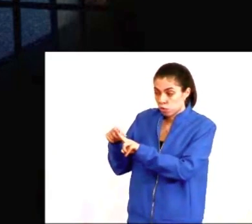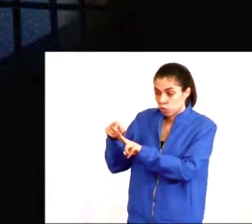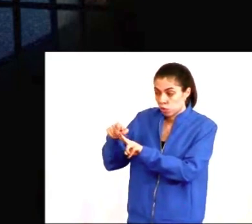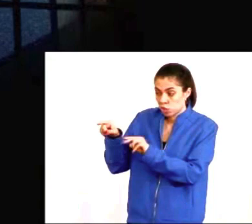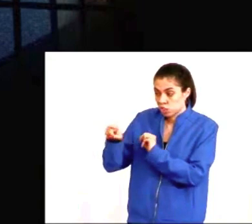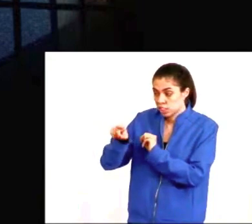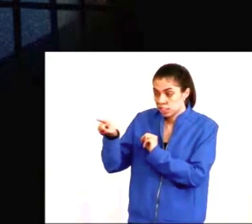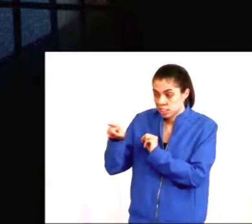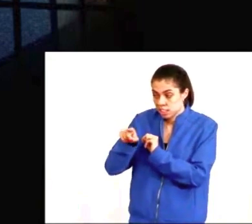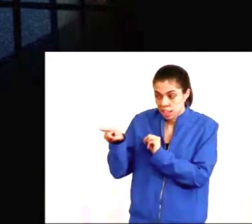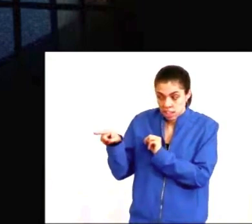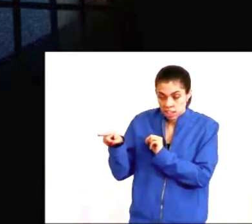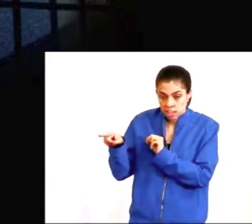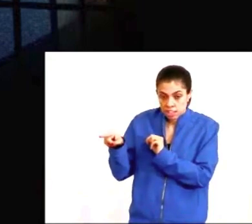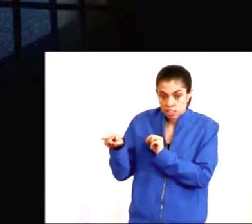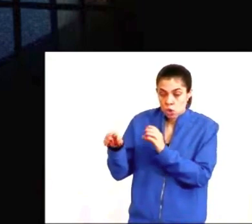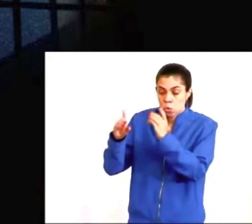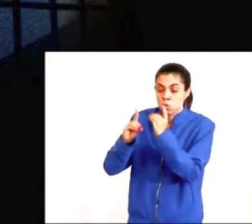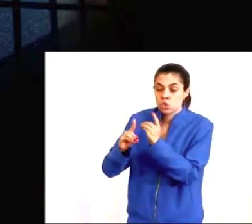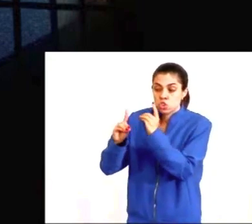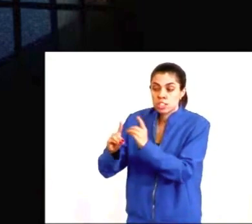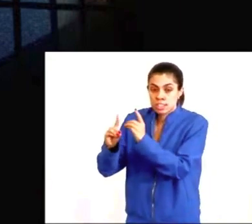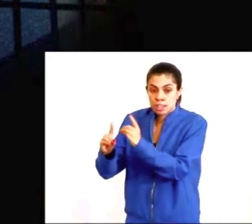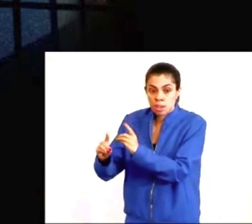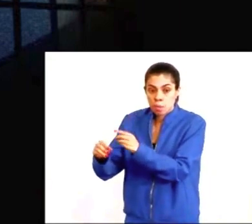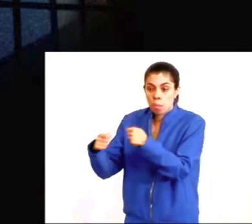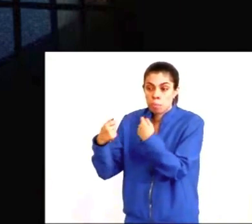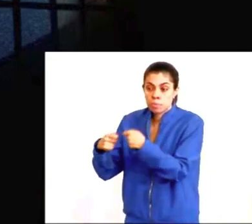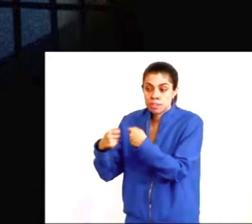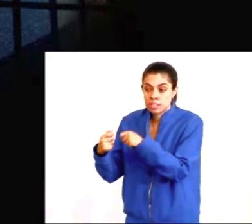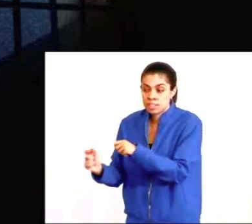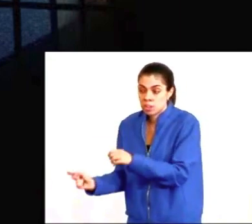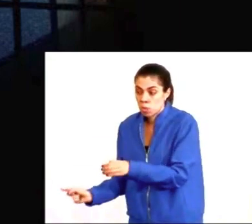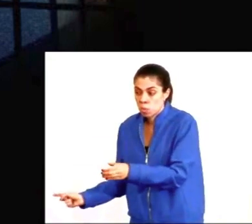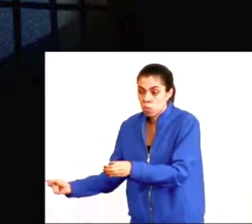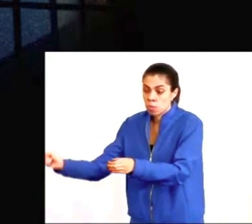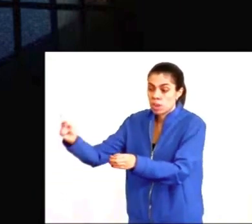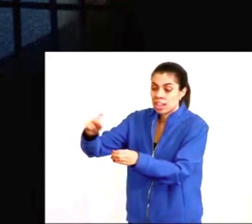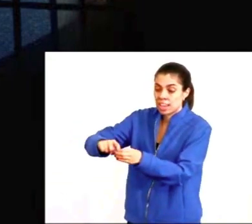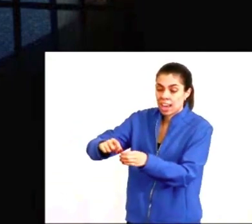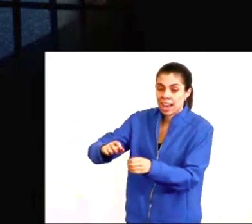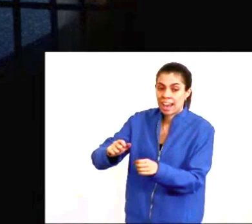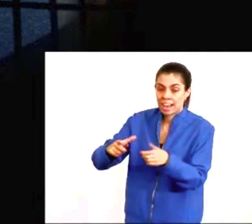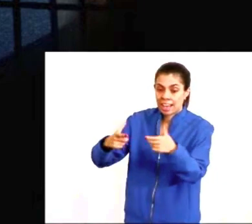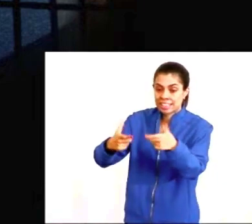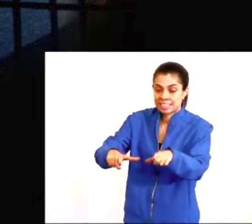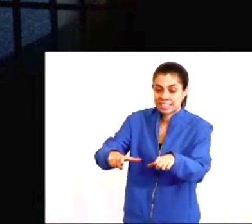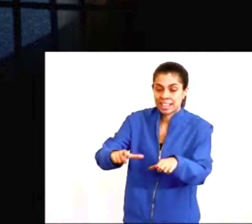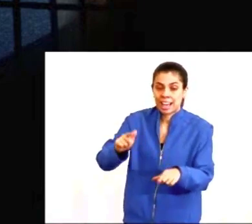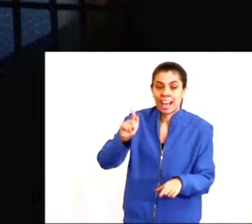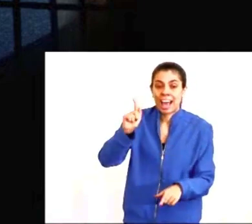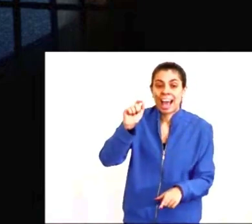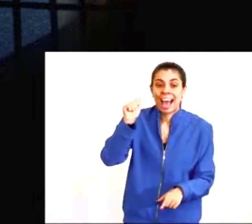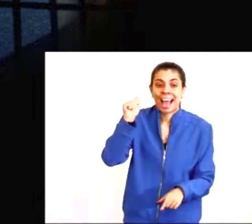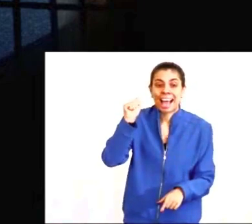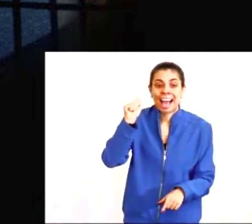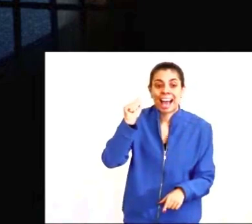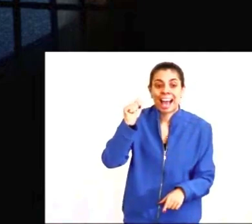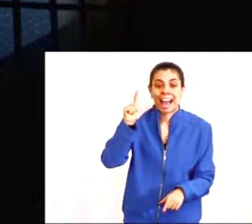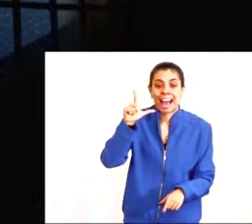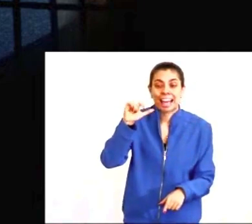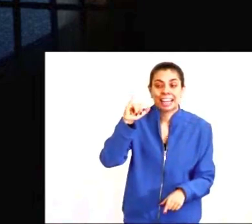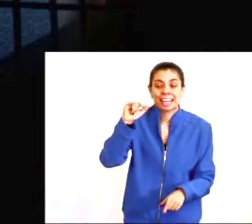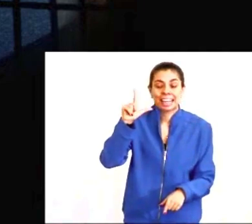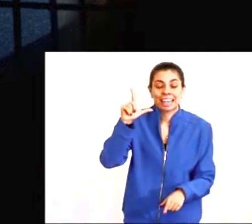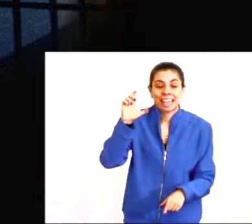Será que tem um motivo para isso? Por que será que o anjo manda os discípulos para a Galileia? Porque Jesus